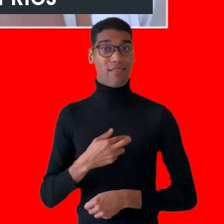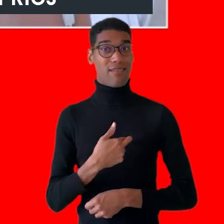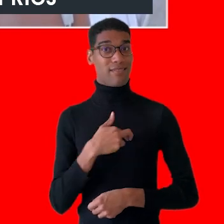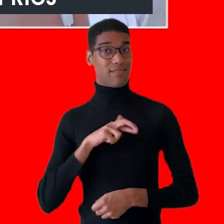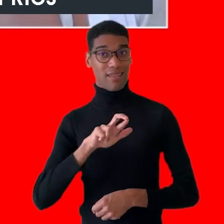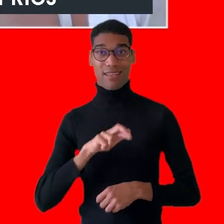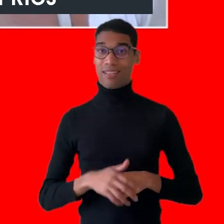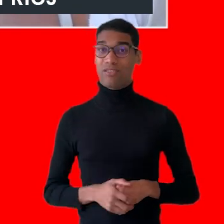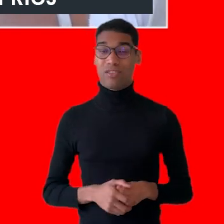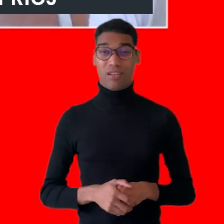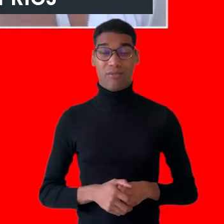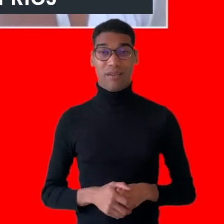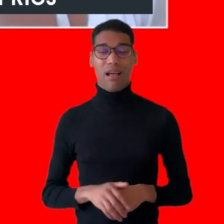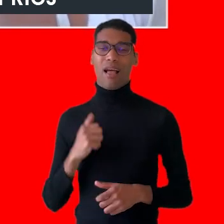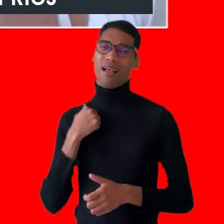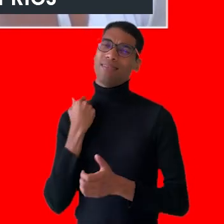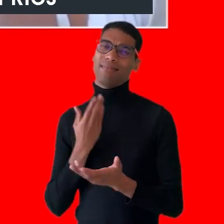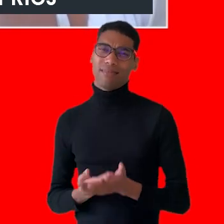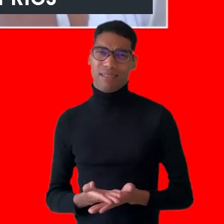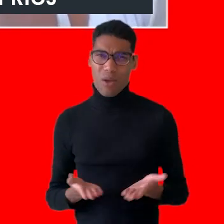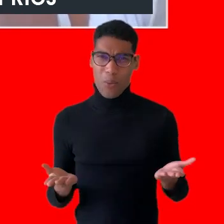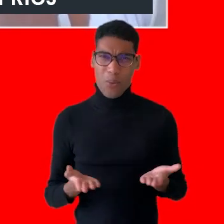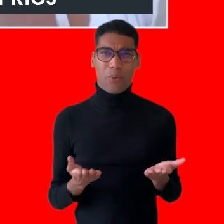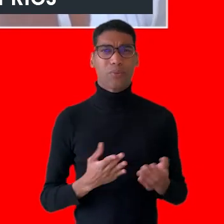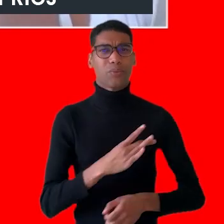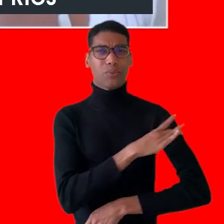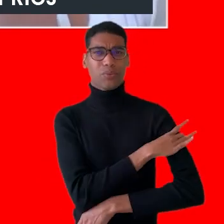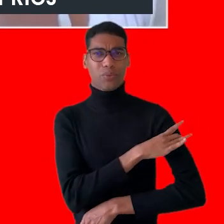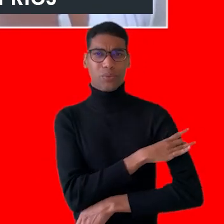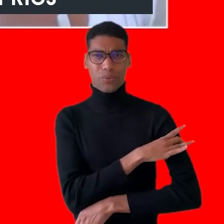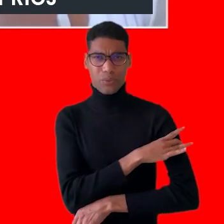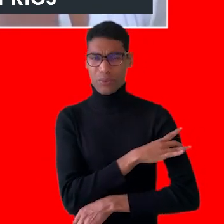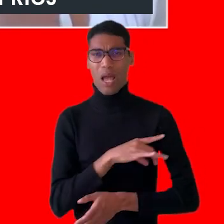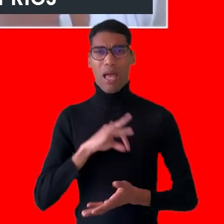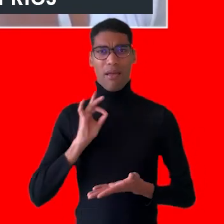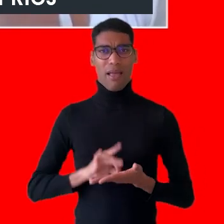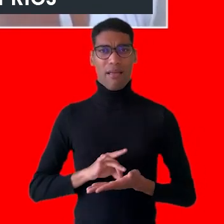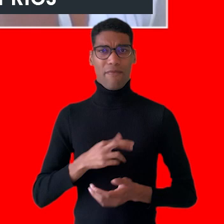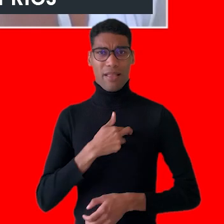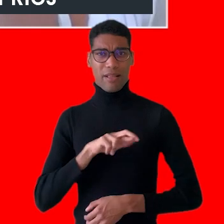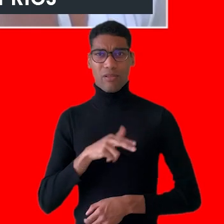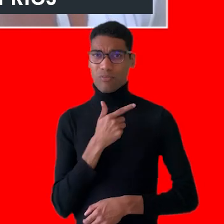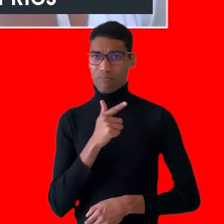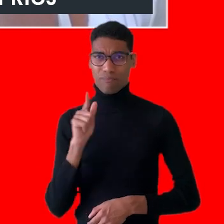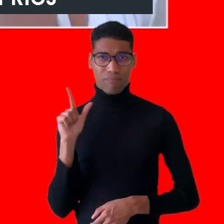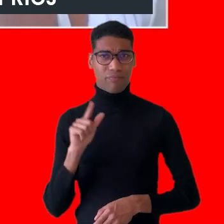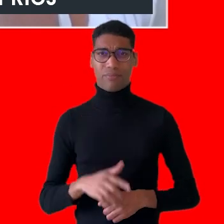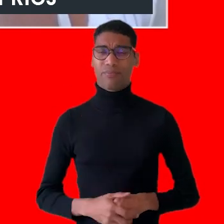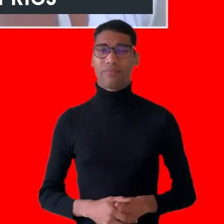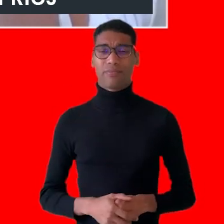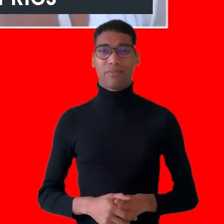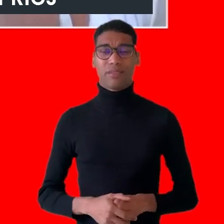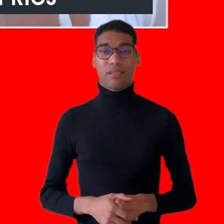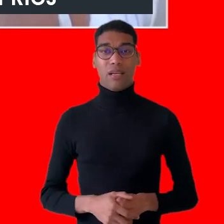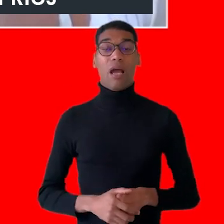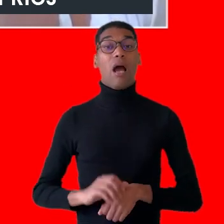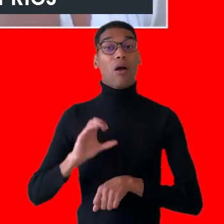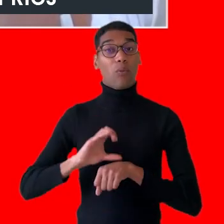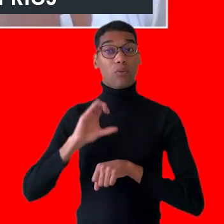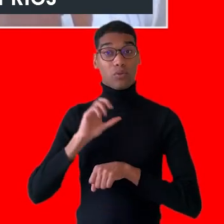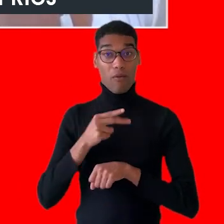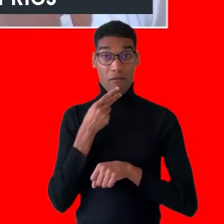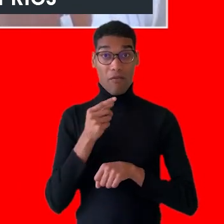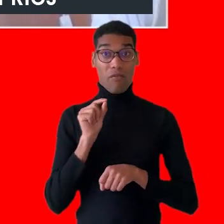como religião. Na verdade, até hoje, o candomblé não é reconhecido como religião. A